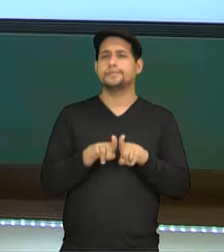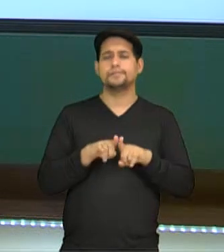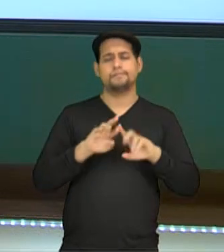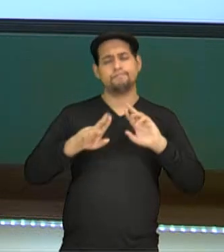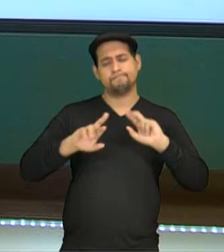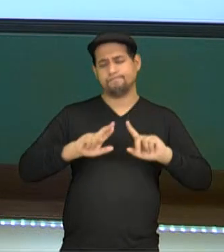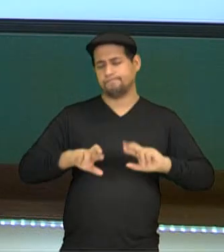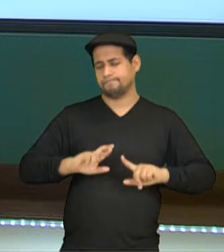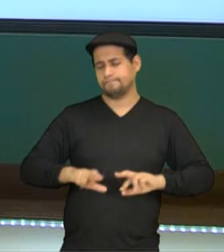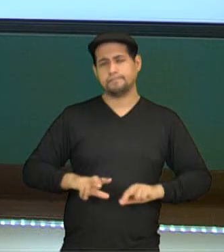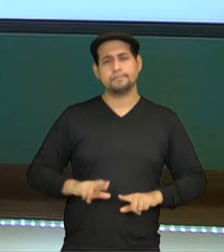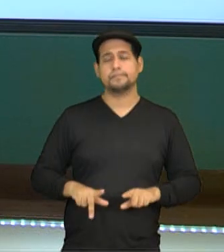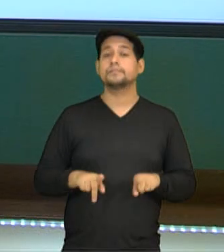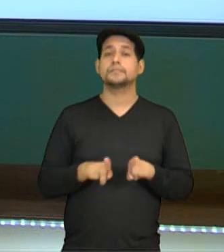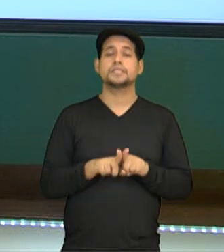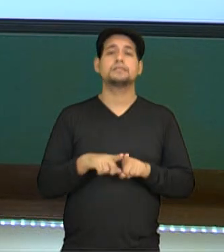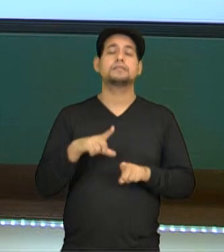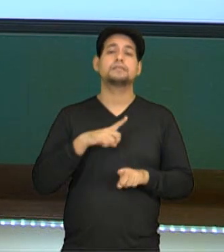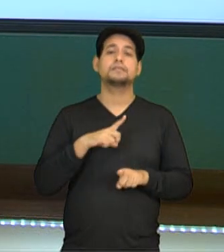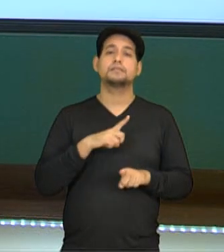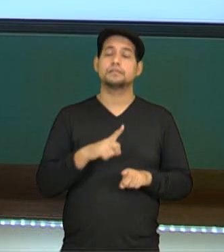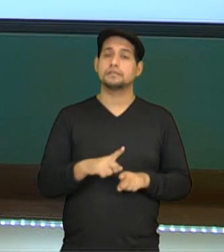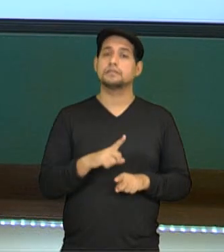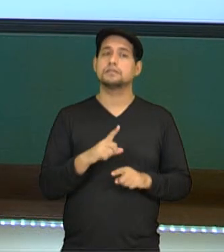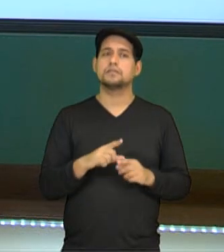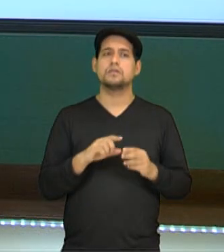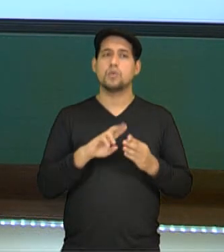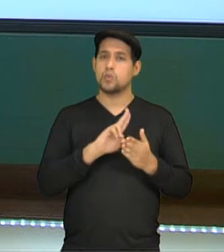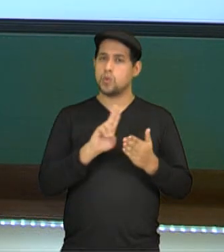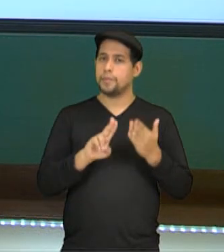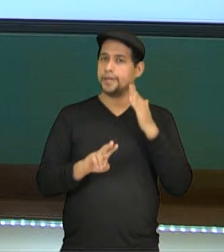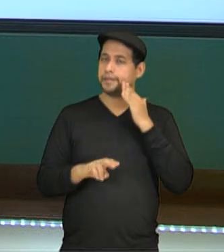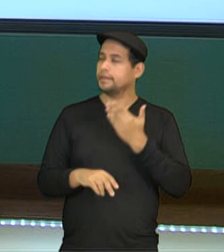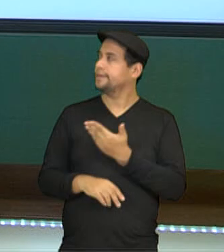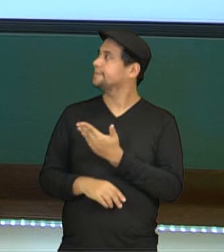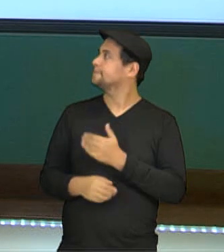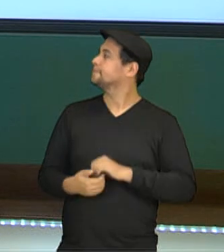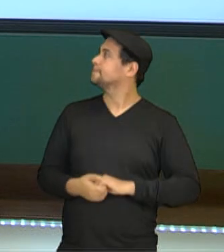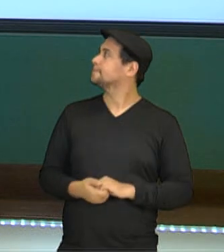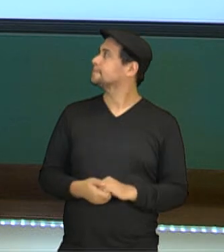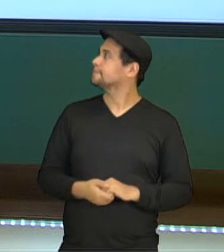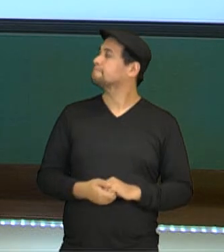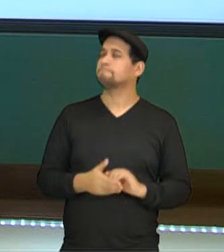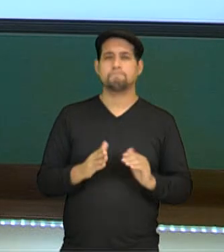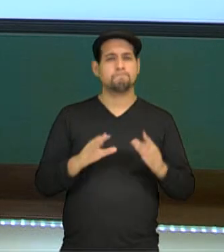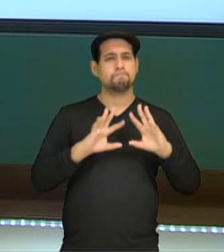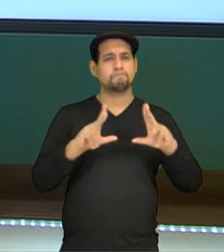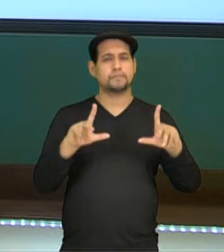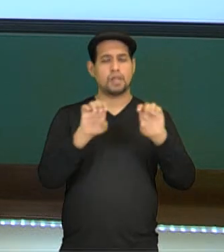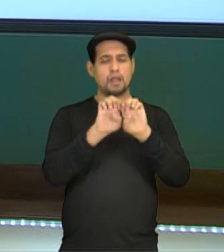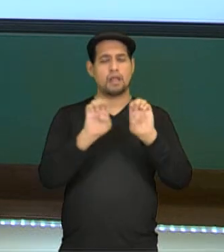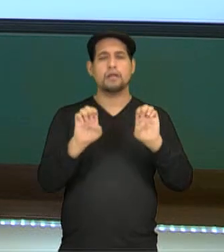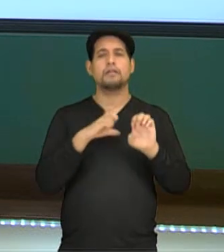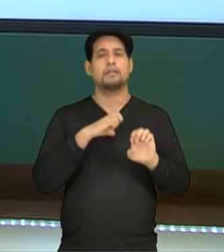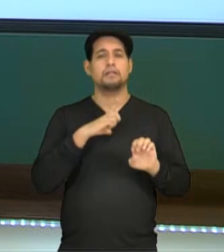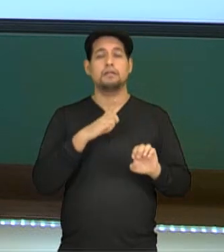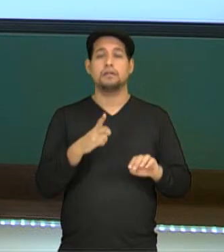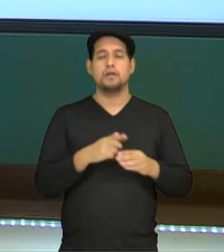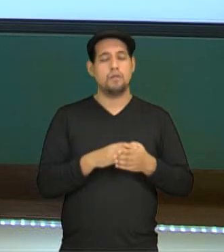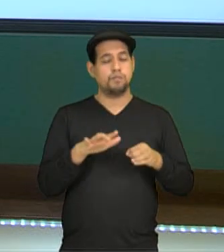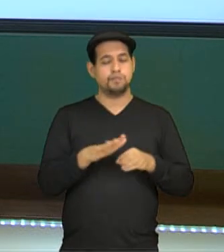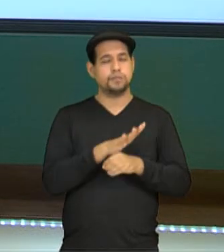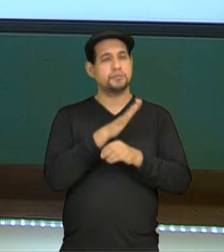inseticidas, herbicidas, fungicidas, ácido fumárico, cola para papel. Está aqui a estrutura dessa substância